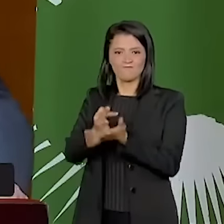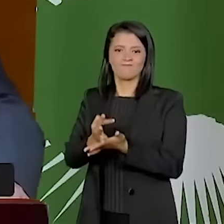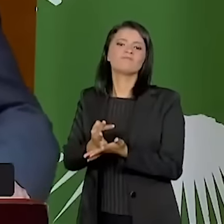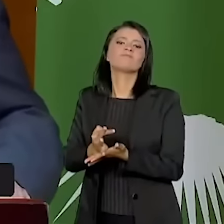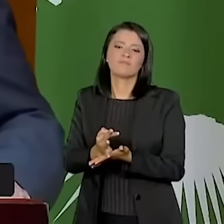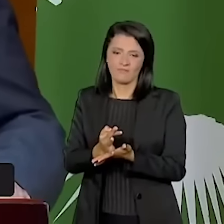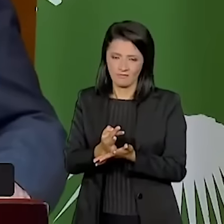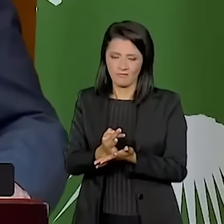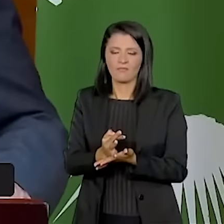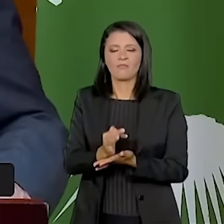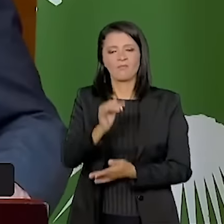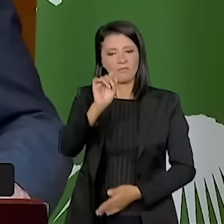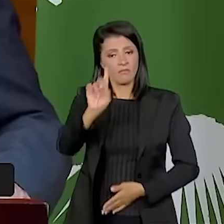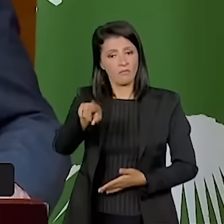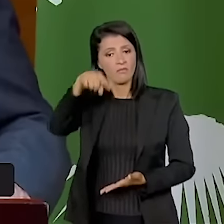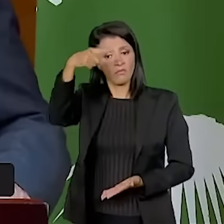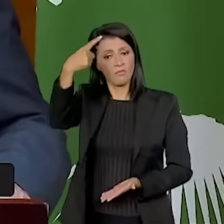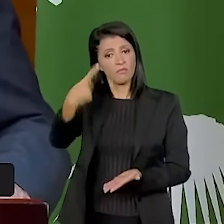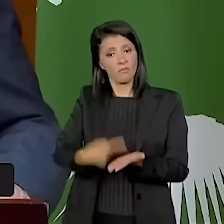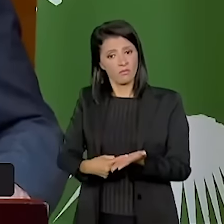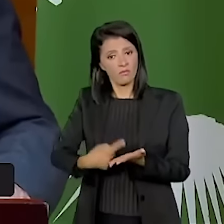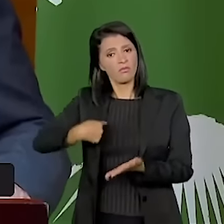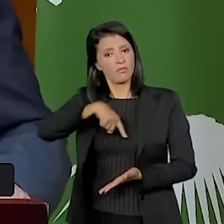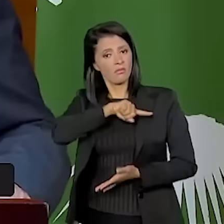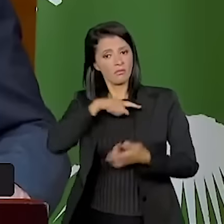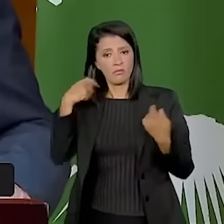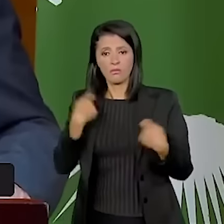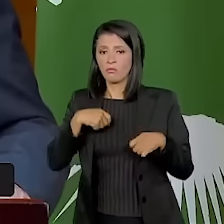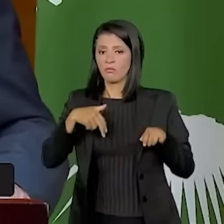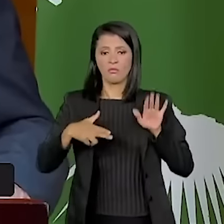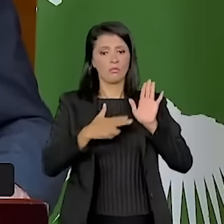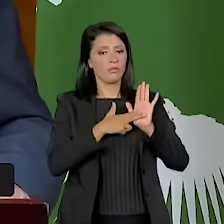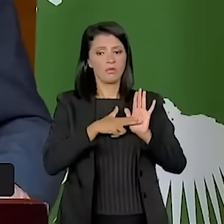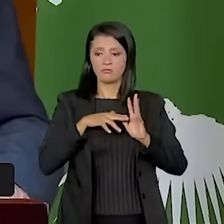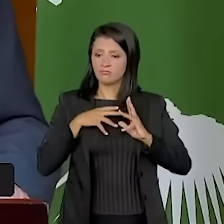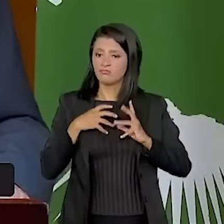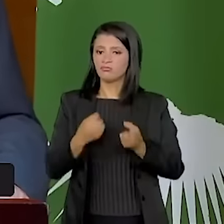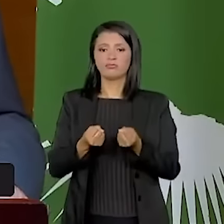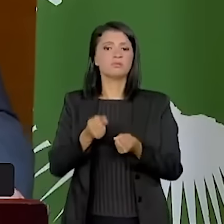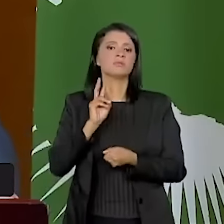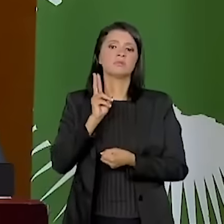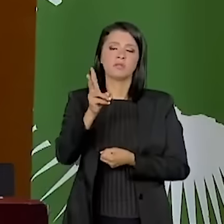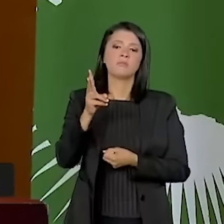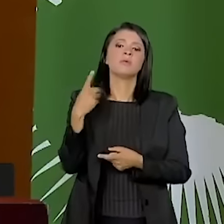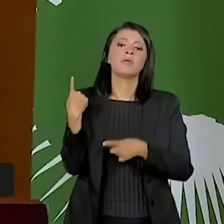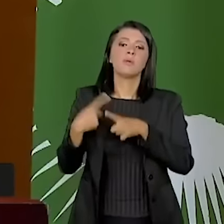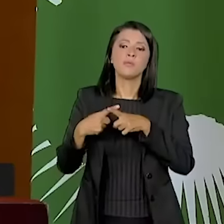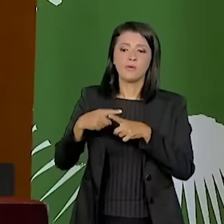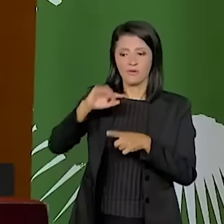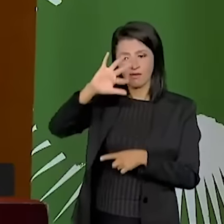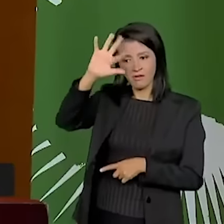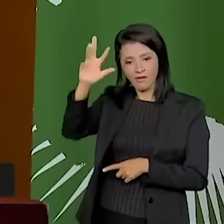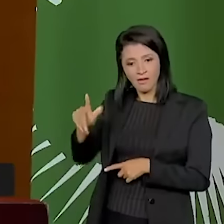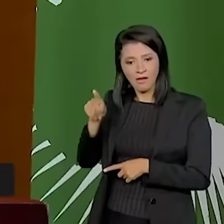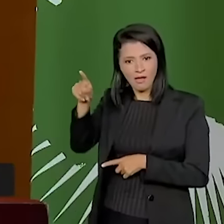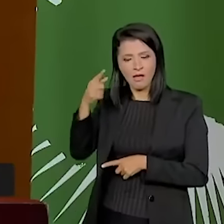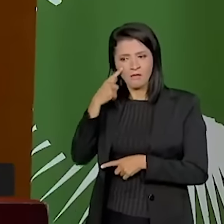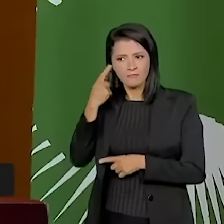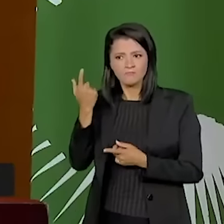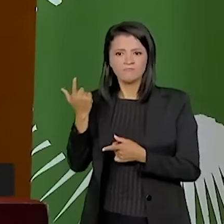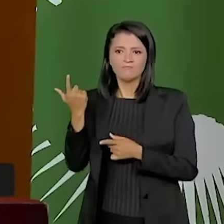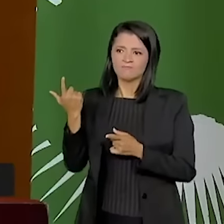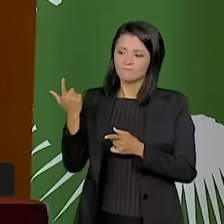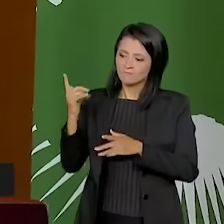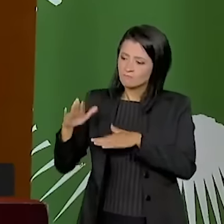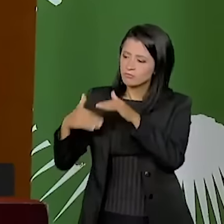É um compromisso que a gente tem que assumir cada vez mais. Porque acho que para um país em vias de crescimento